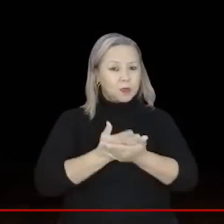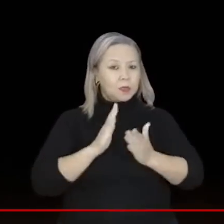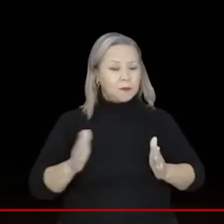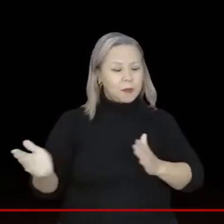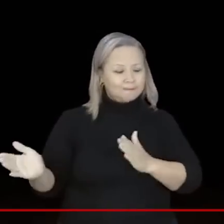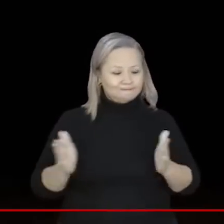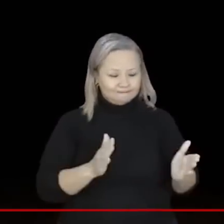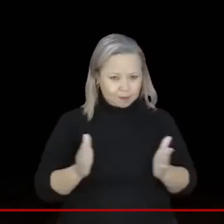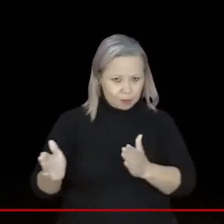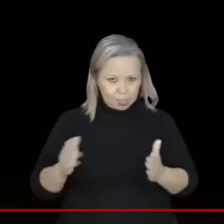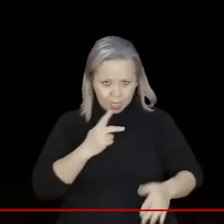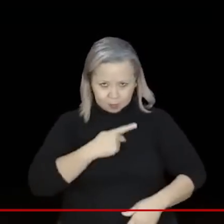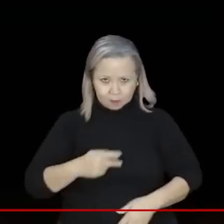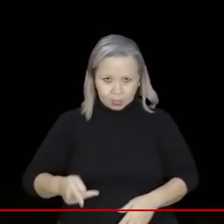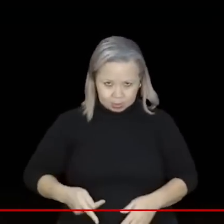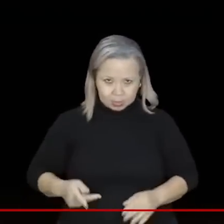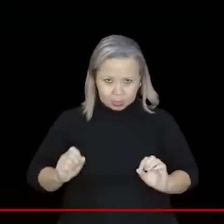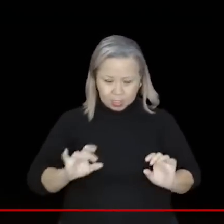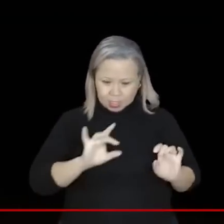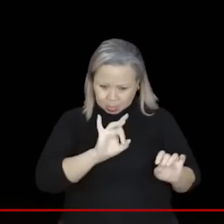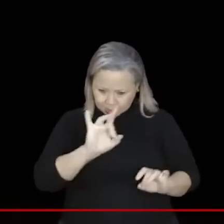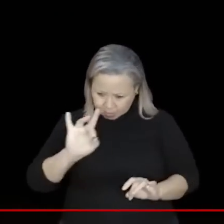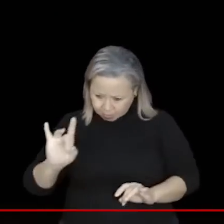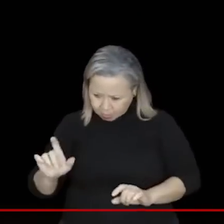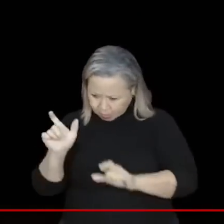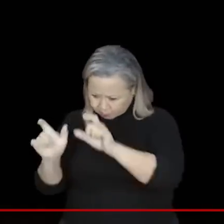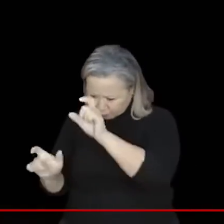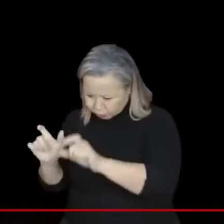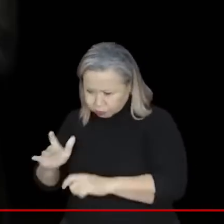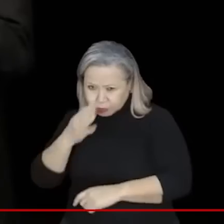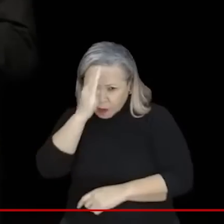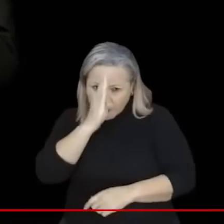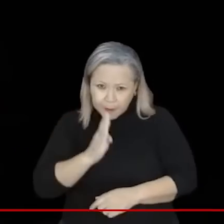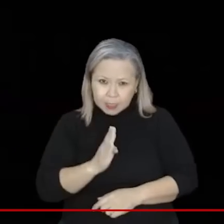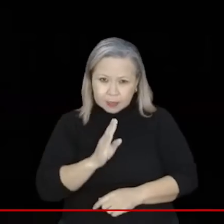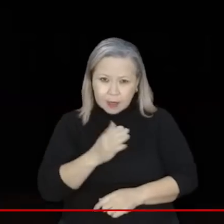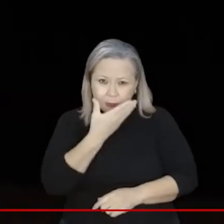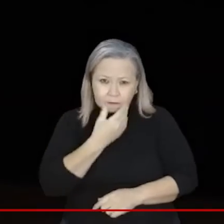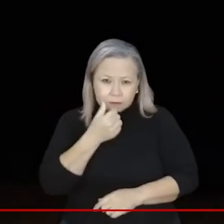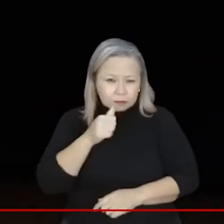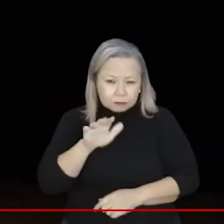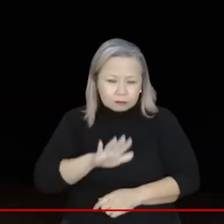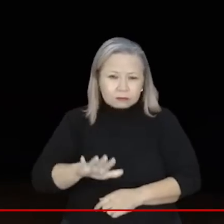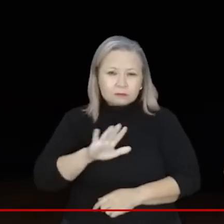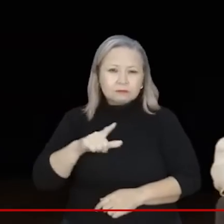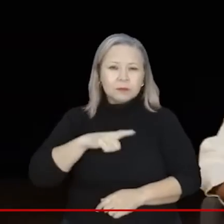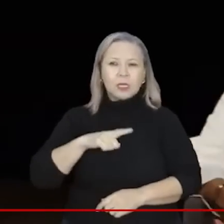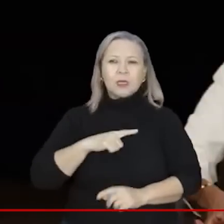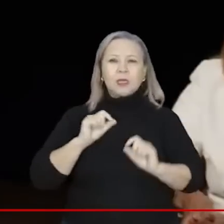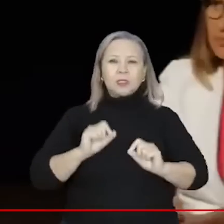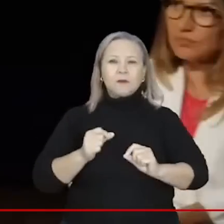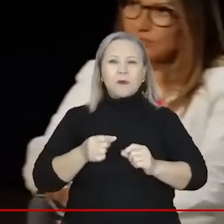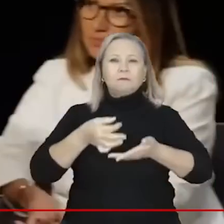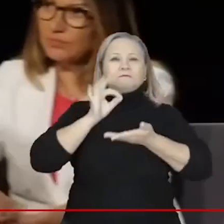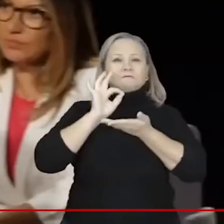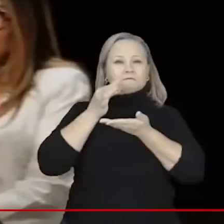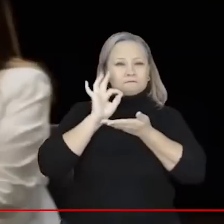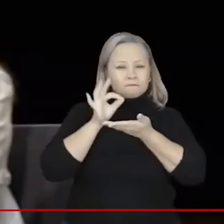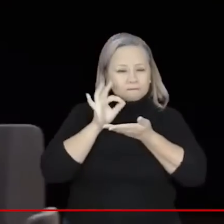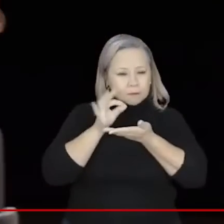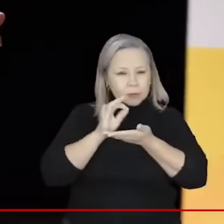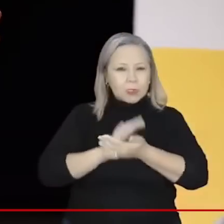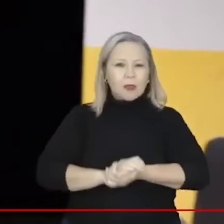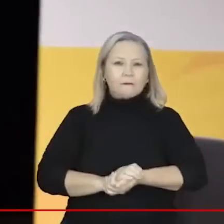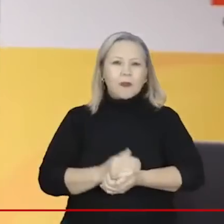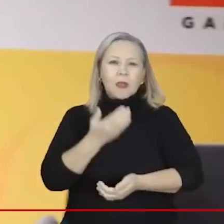mandato, cada brasileiro estiver tomando café,